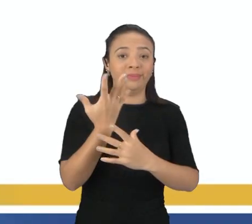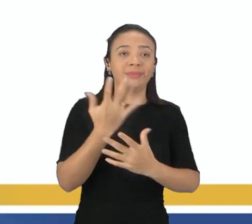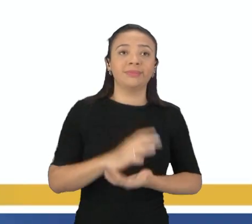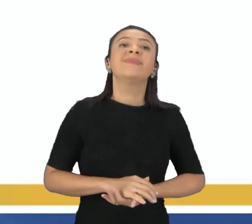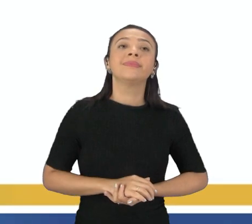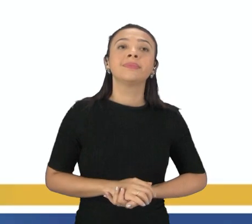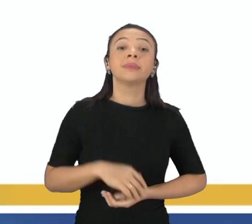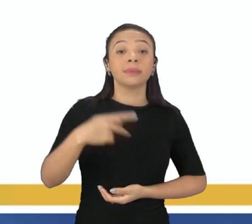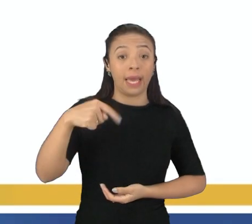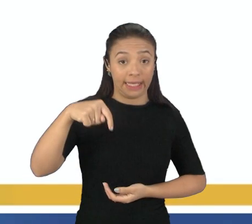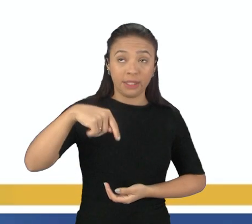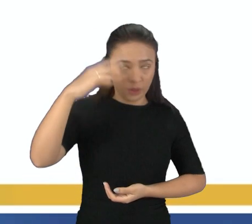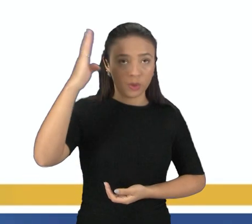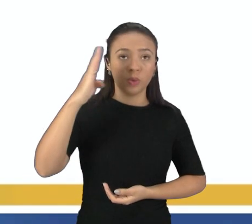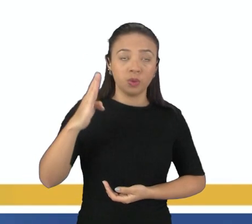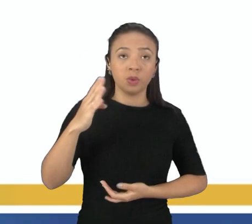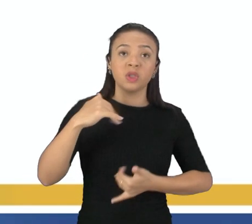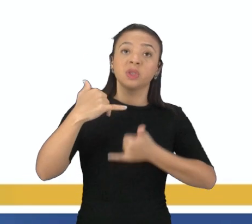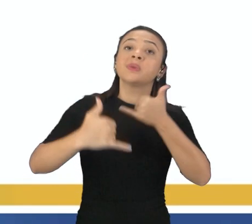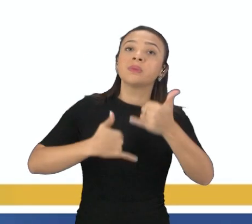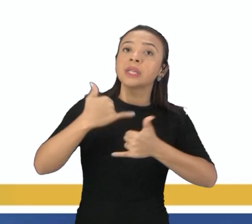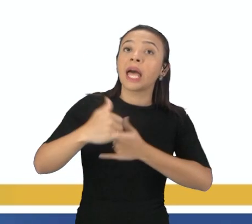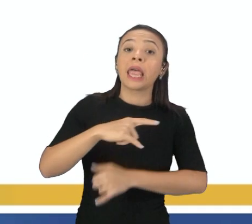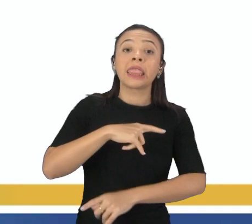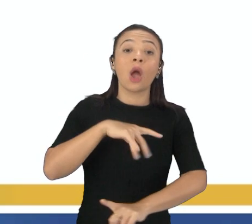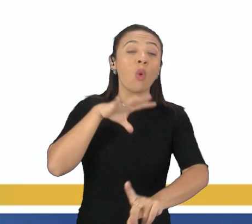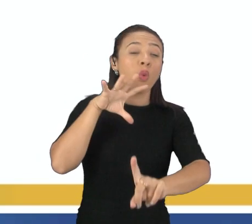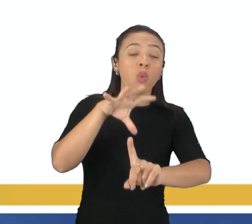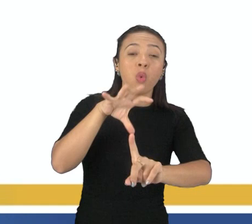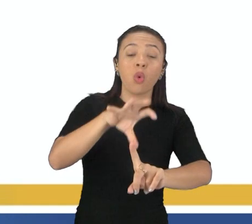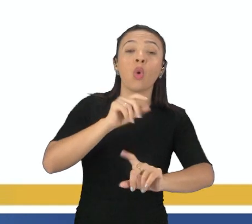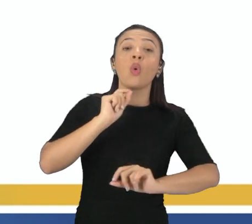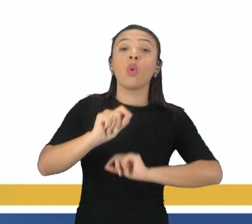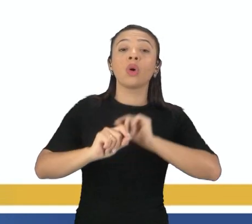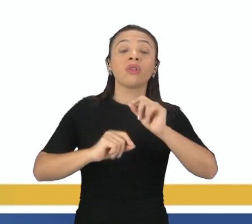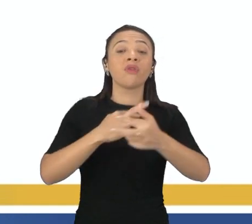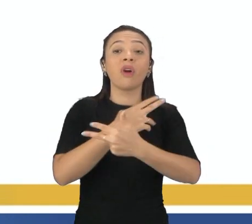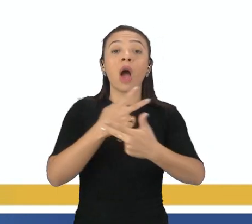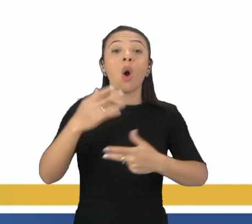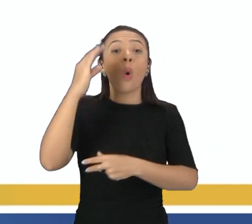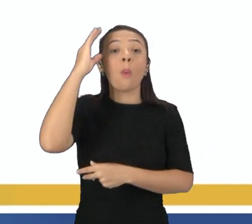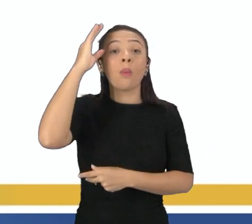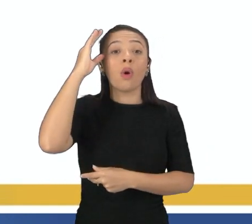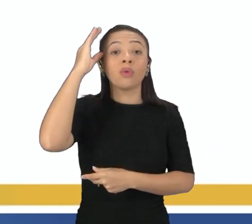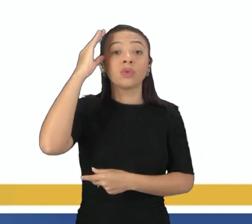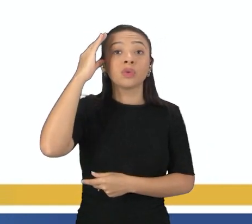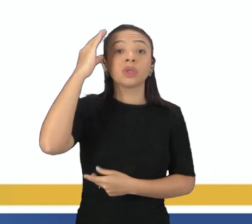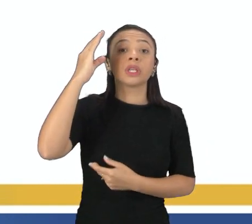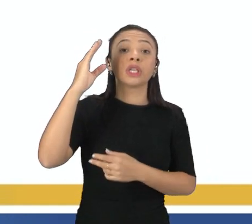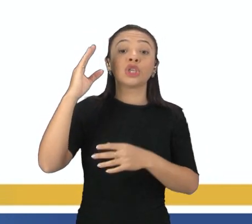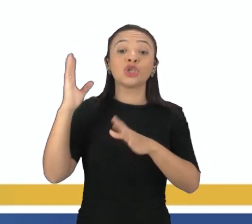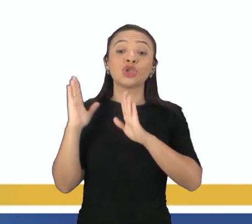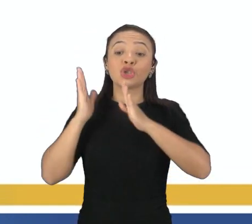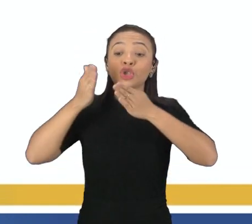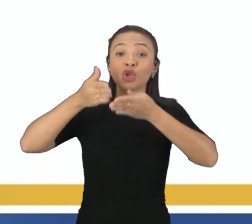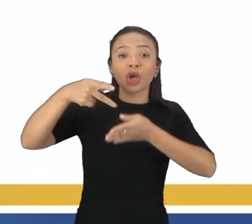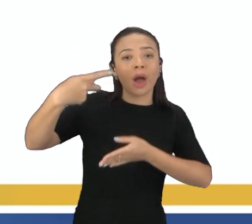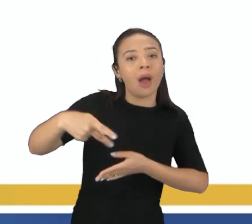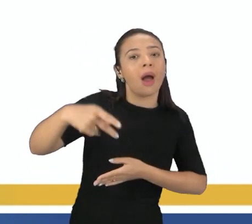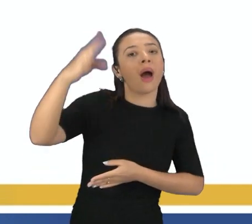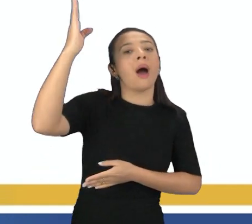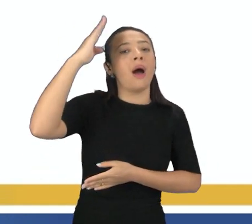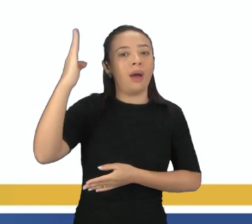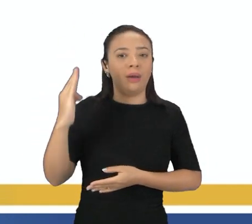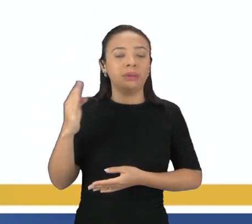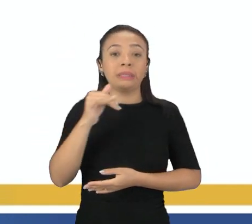continuar. No Brasil, as brincadeiras e os jogos têm influência da cultura dos povos que colonizaram o país. Estudos